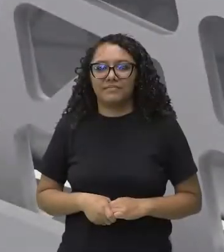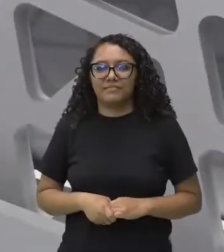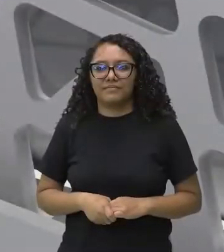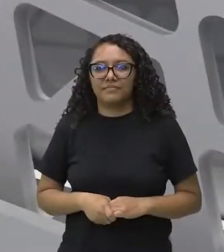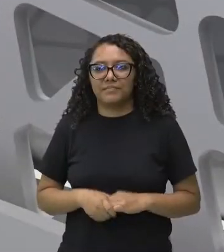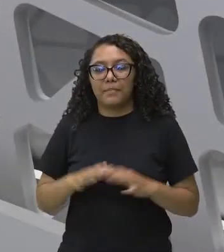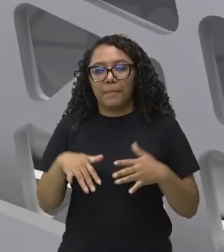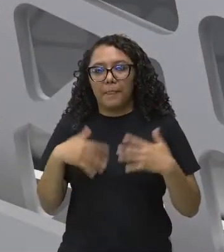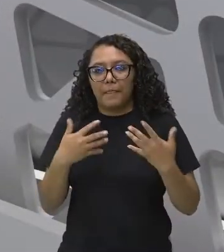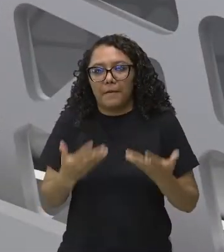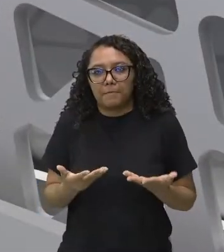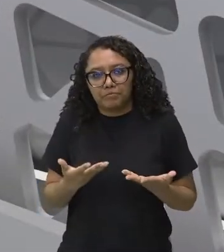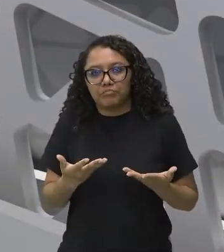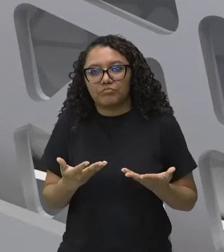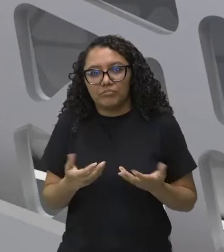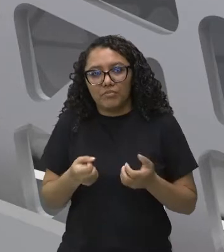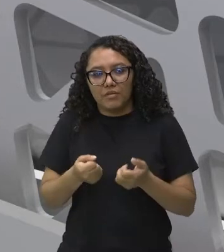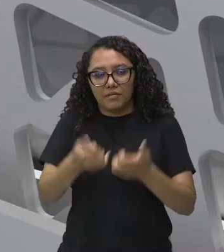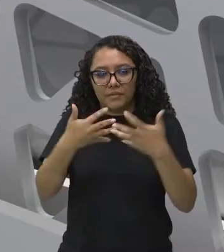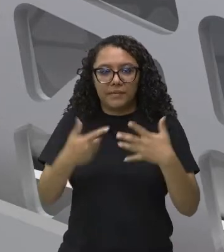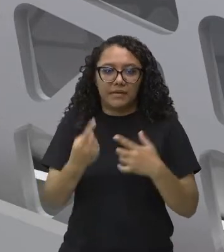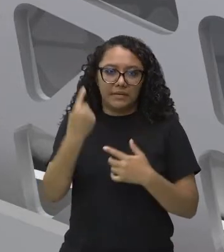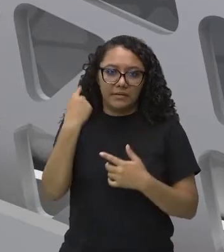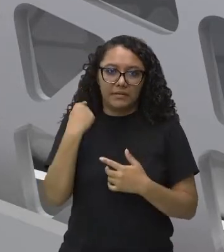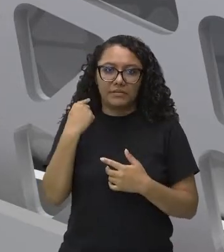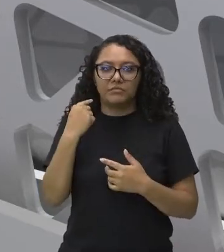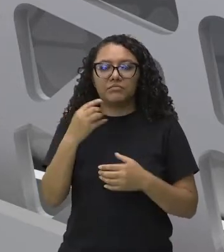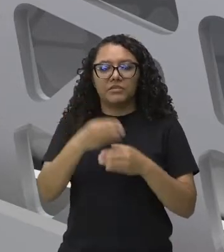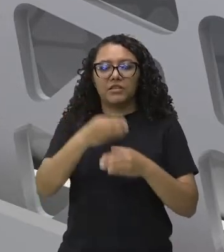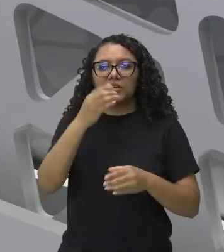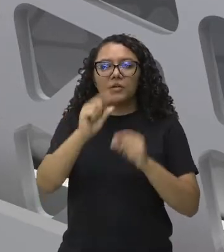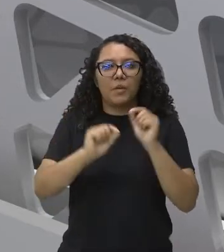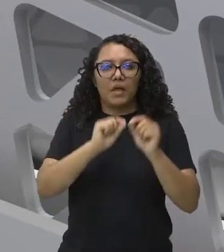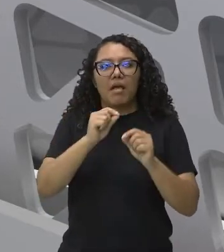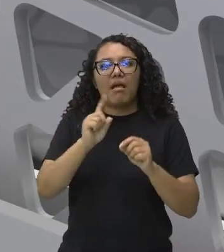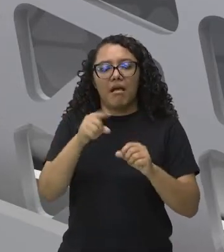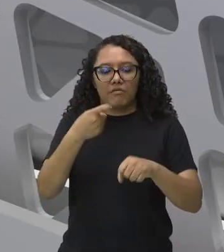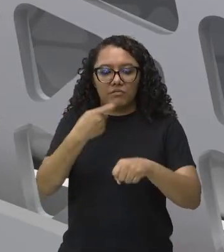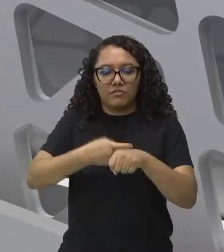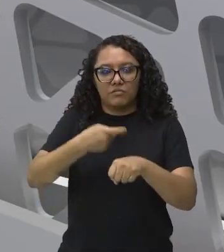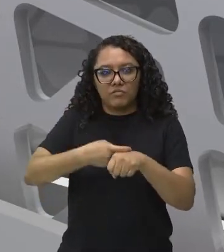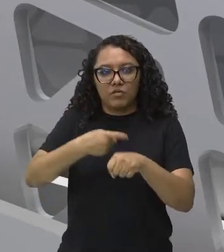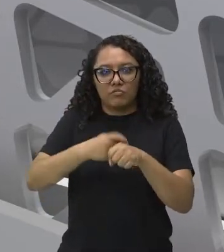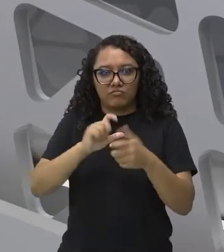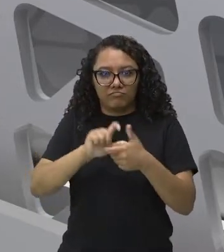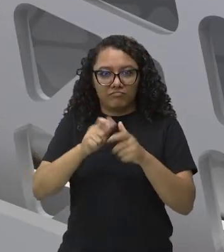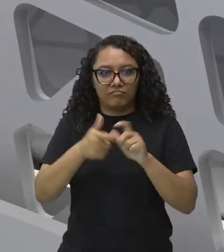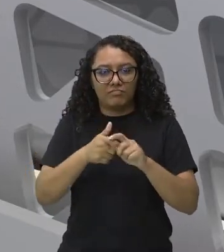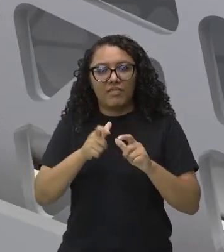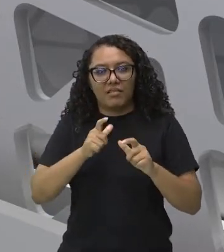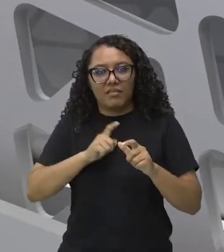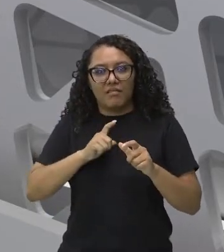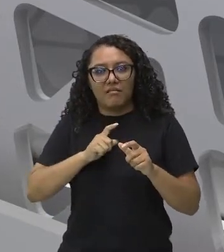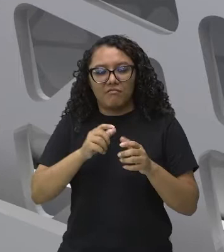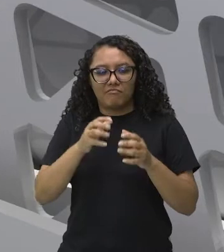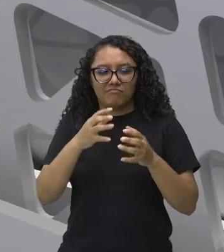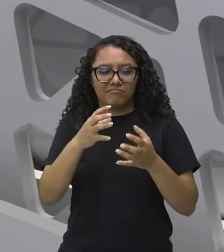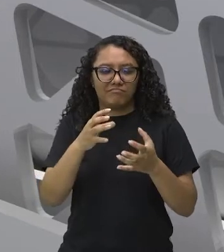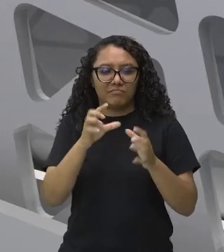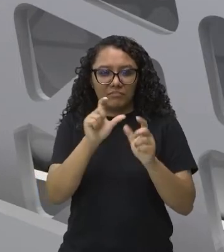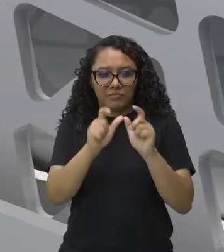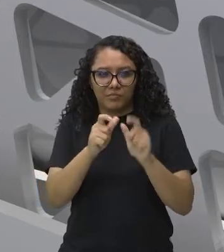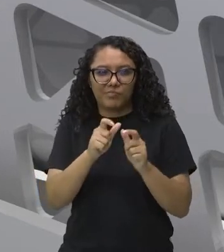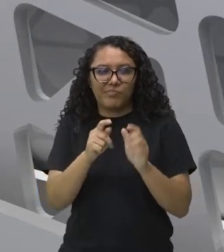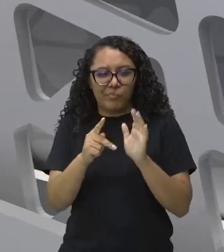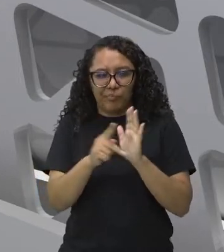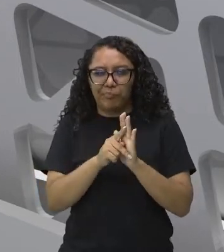Muito bem, pessoal. Então, como eu falei, né, o cilindro ele é um sólido geométrico que tem um formato bem particular,